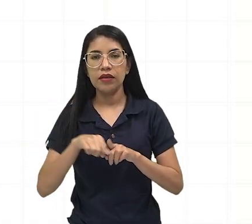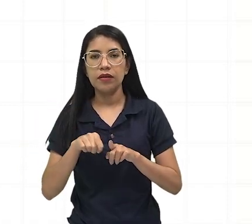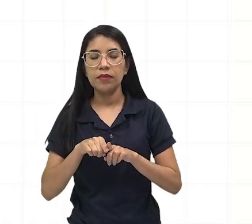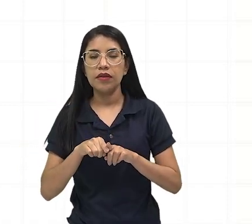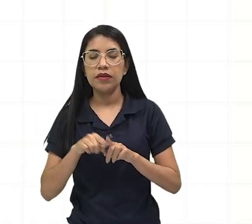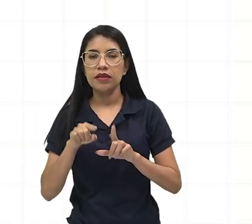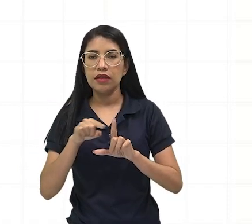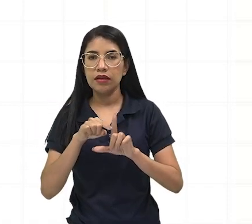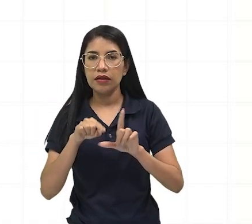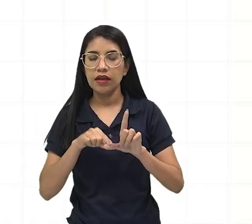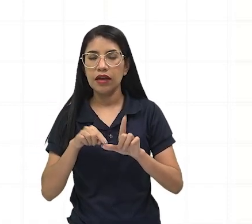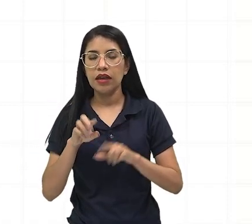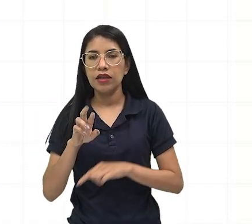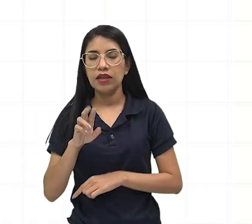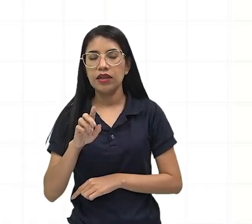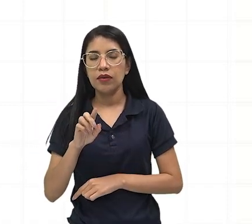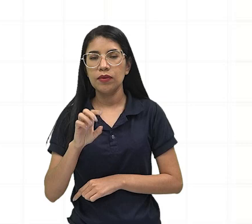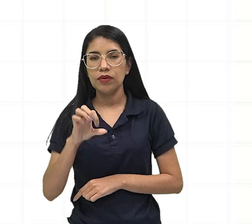igual à geratriz.